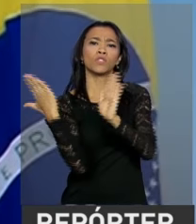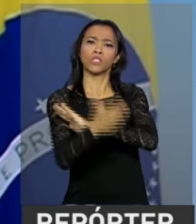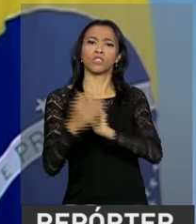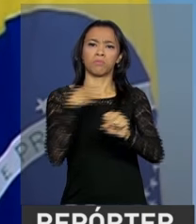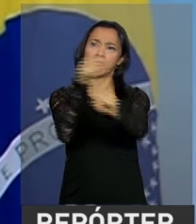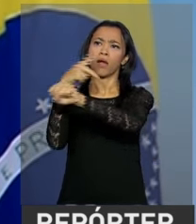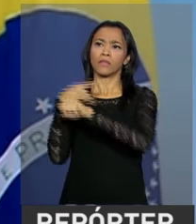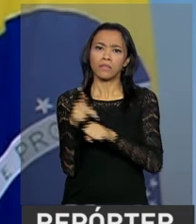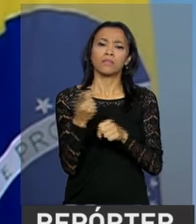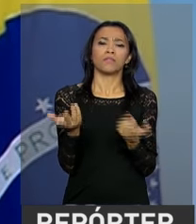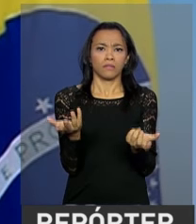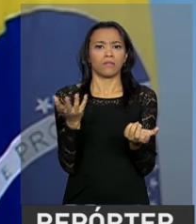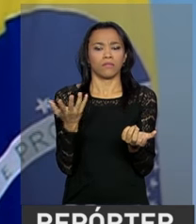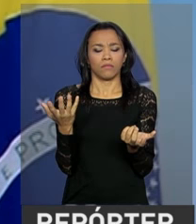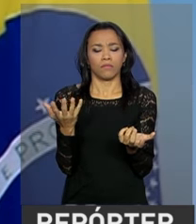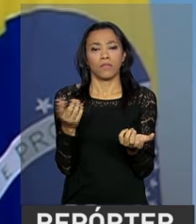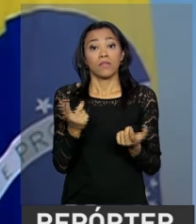aflige vários países,